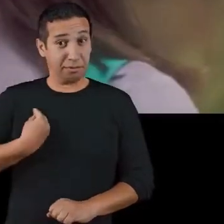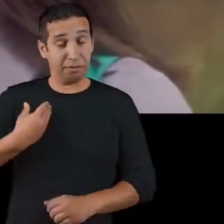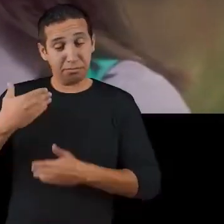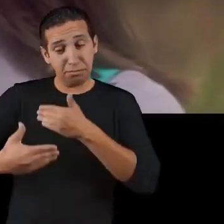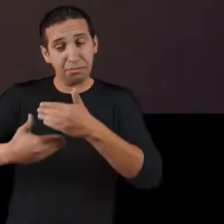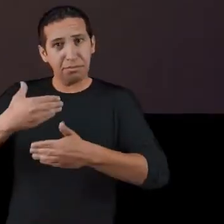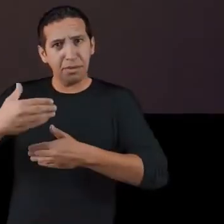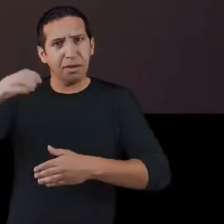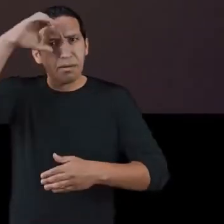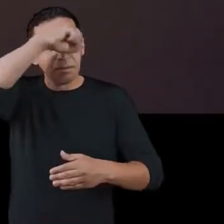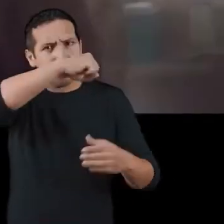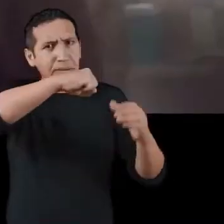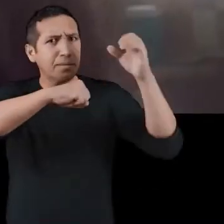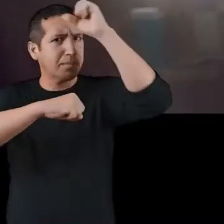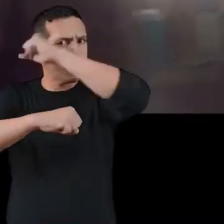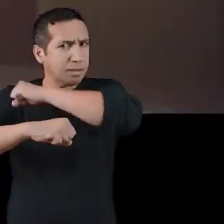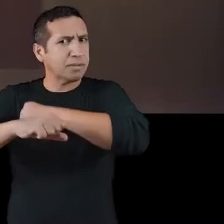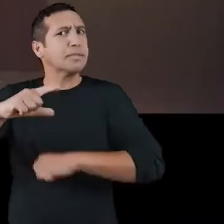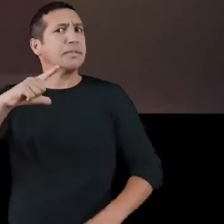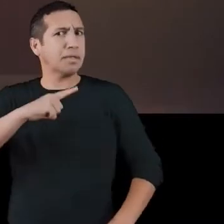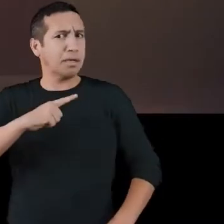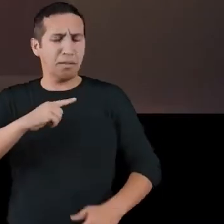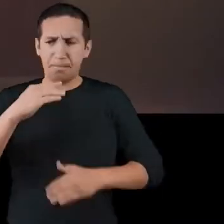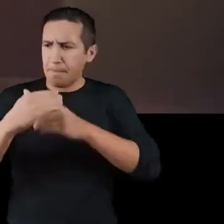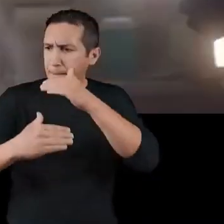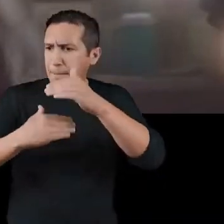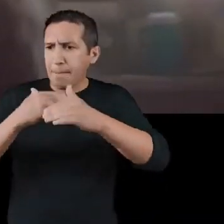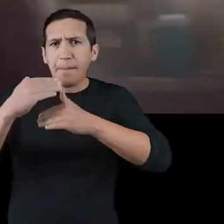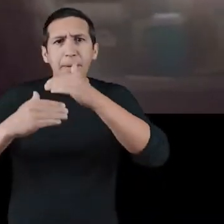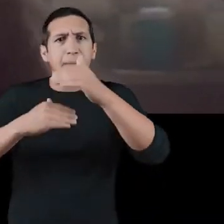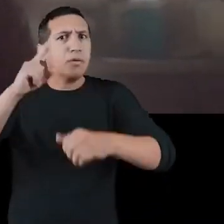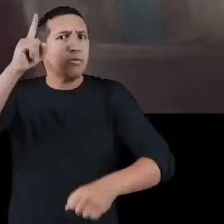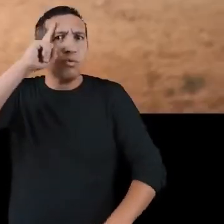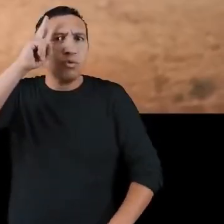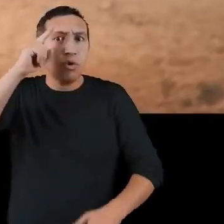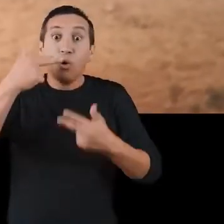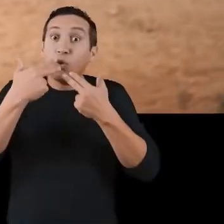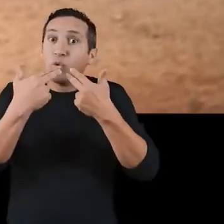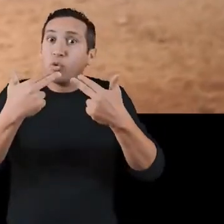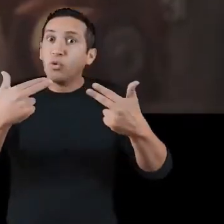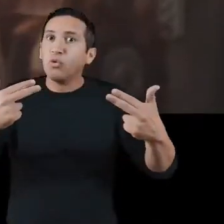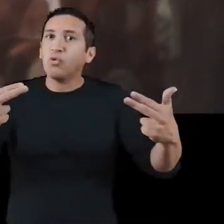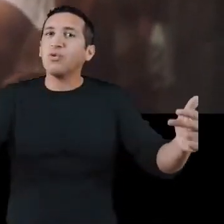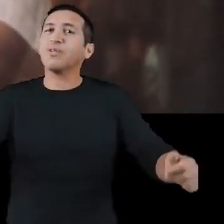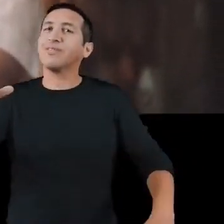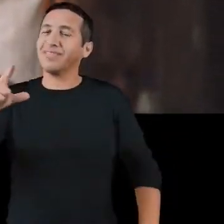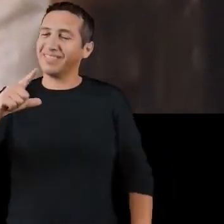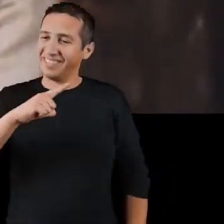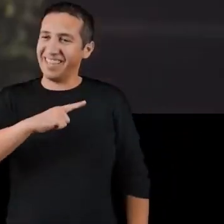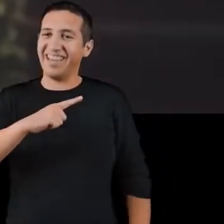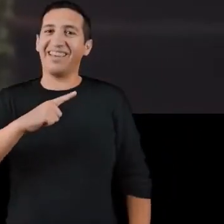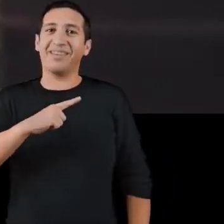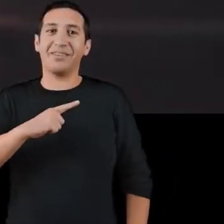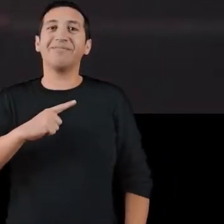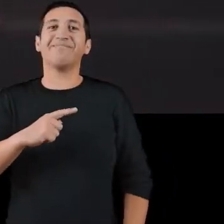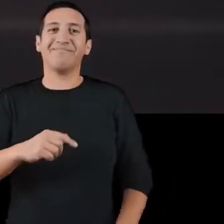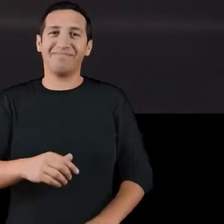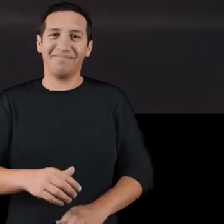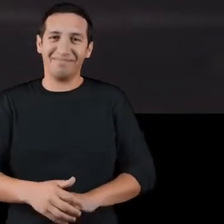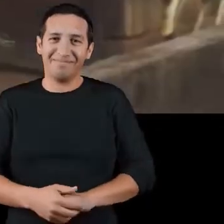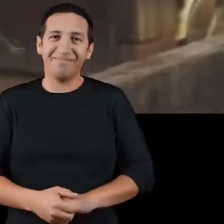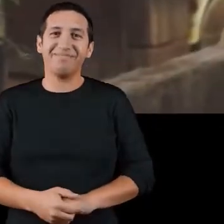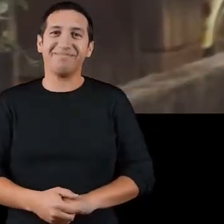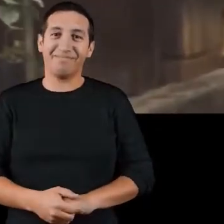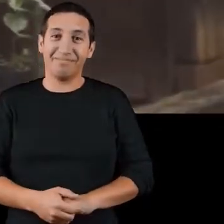A vida é feita de aprendizados. Todos os dias, a gente descobre